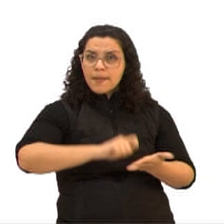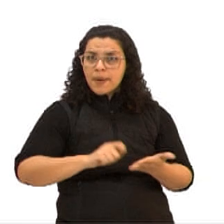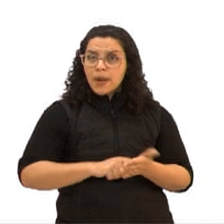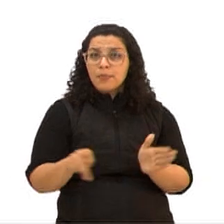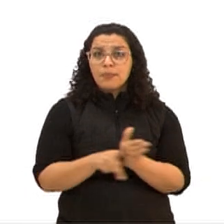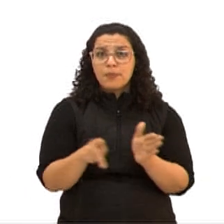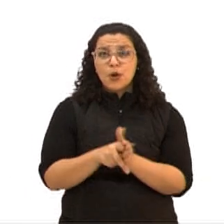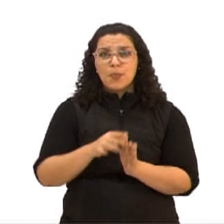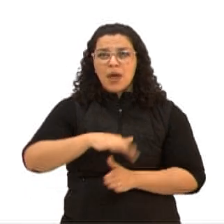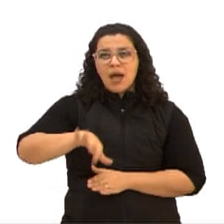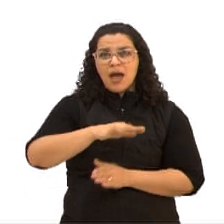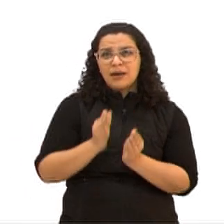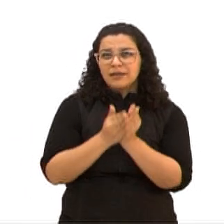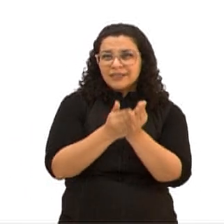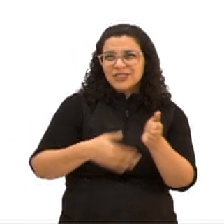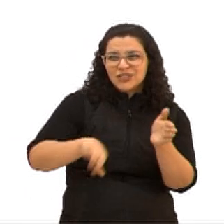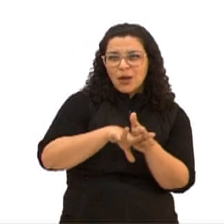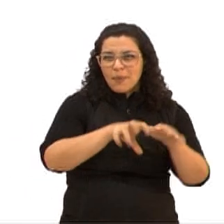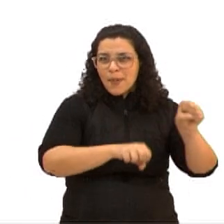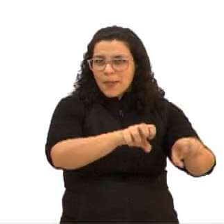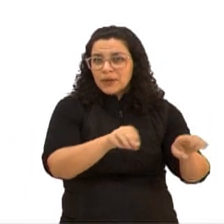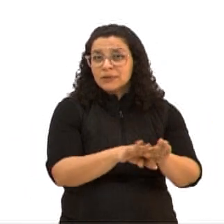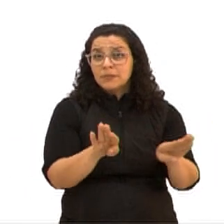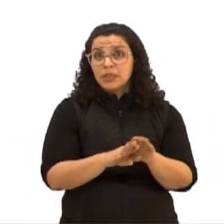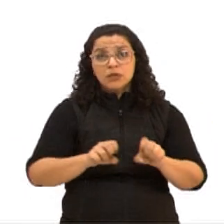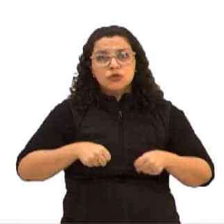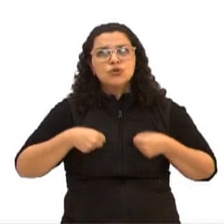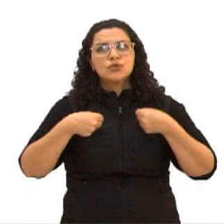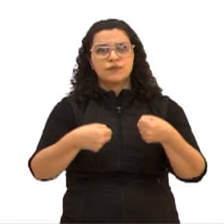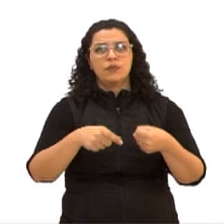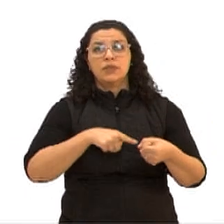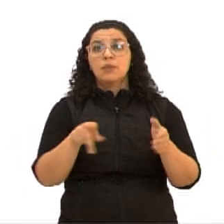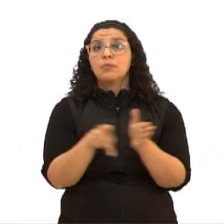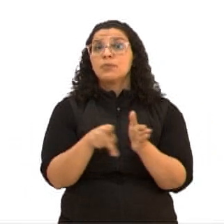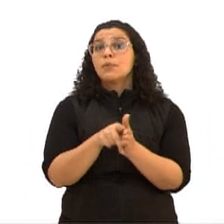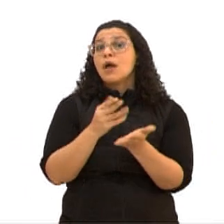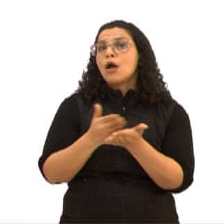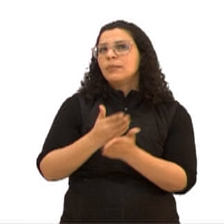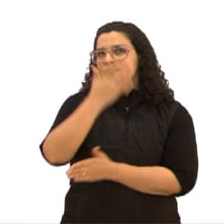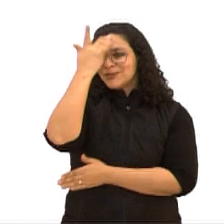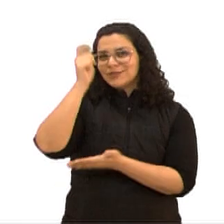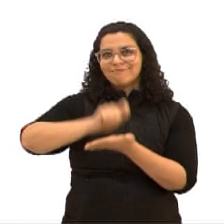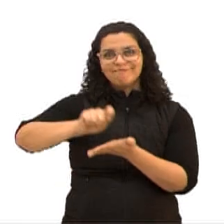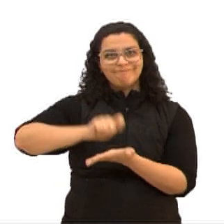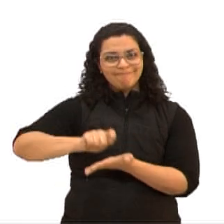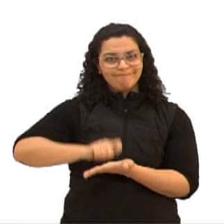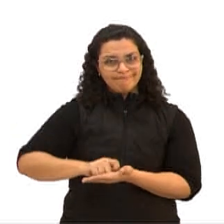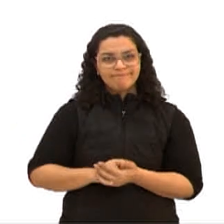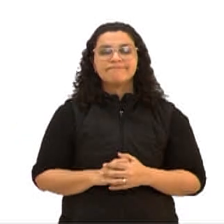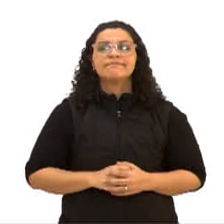só sobreviveram graças ao esforço pessoal de seus autores.